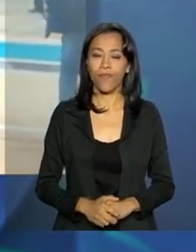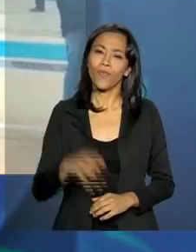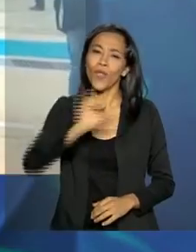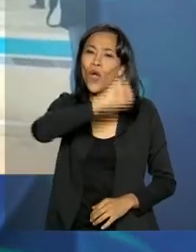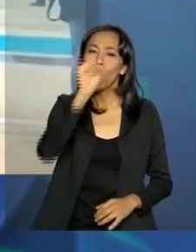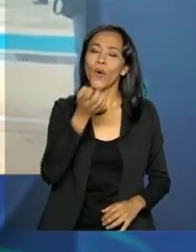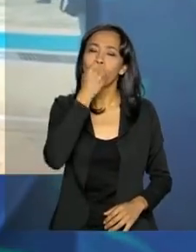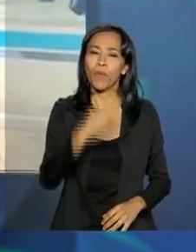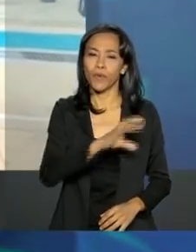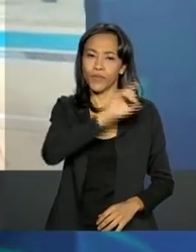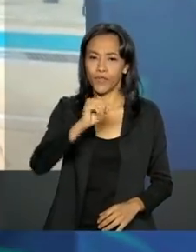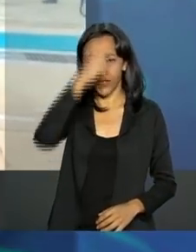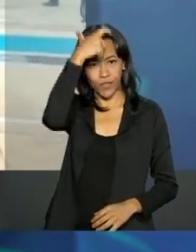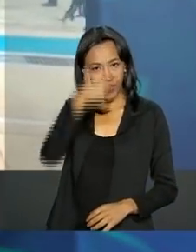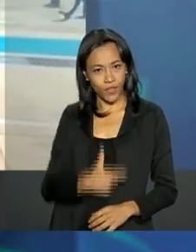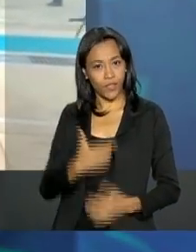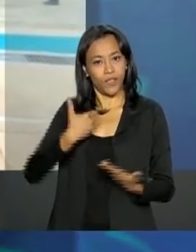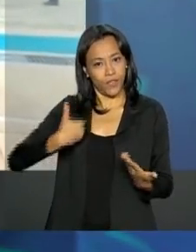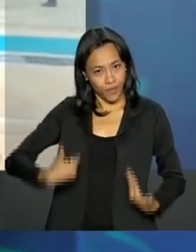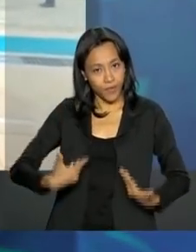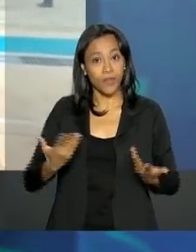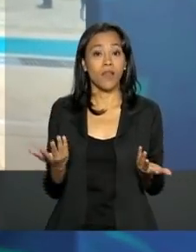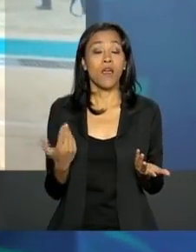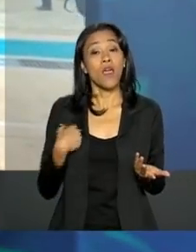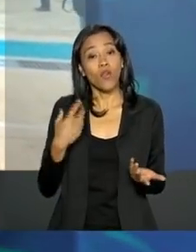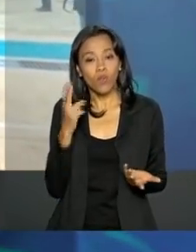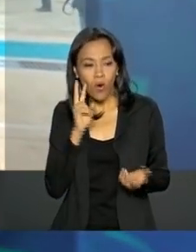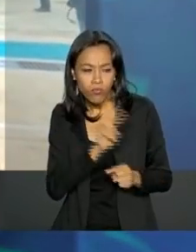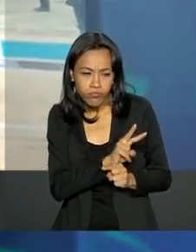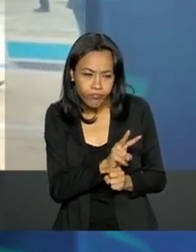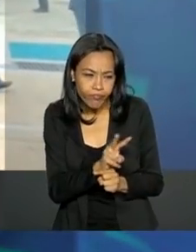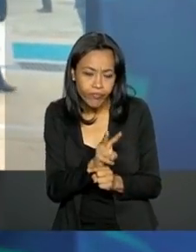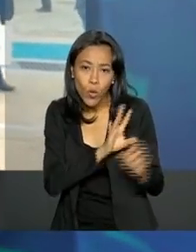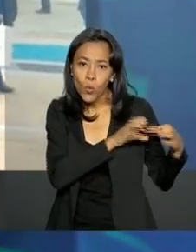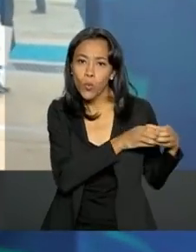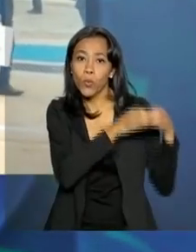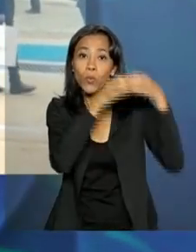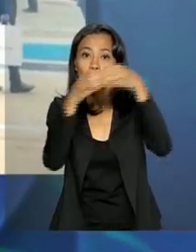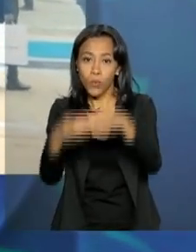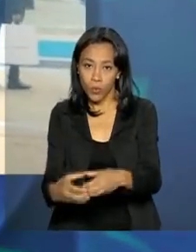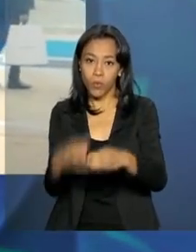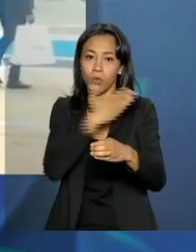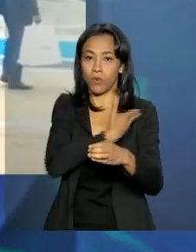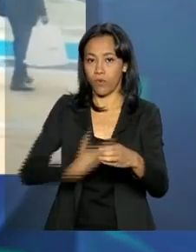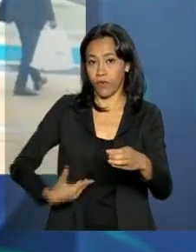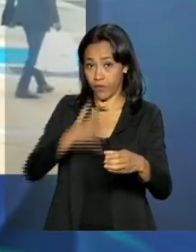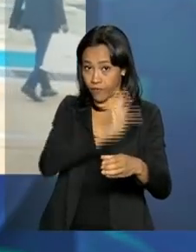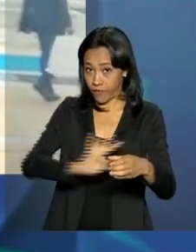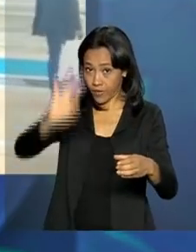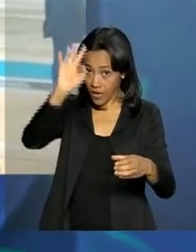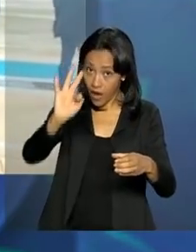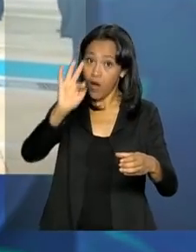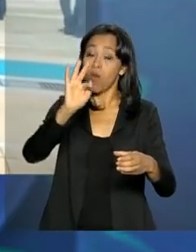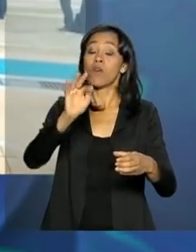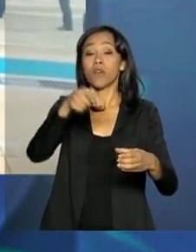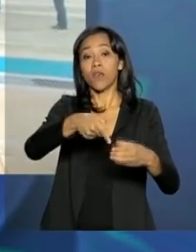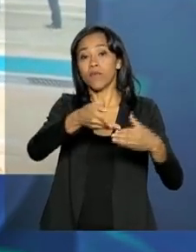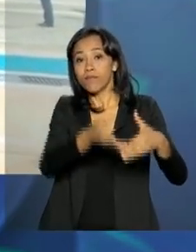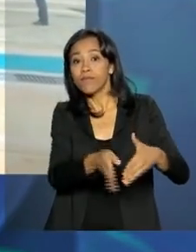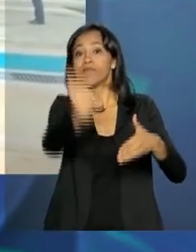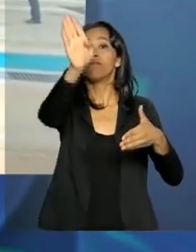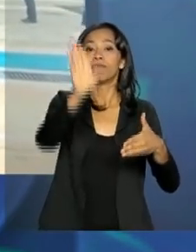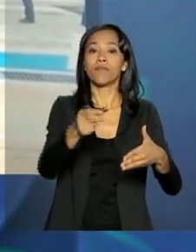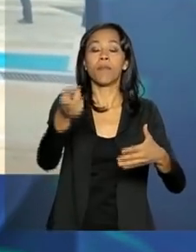Olá, bom dia. Eu sou a repórter Márcia Fernandes e estou acompanhando a comitiva do governo federal que segue para Boa Vista para